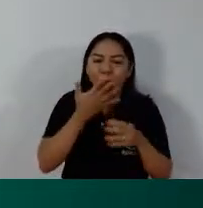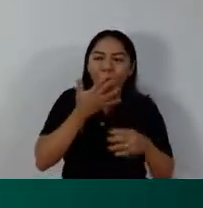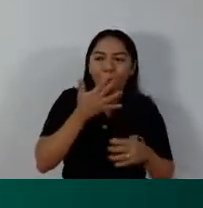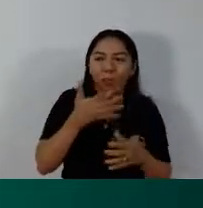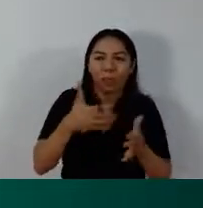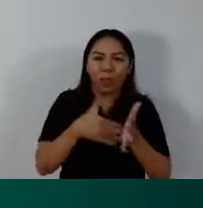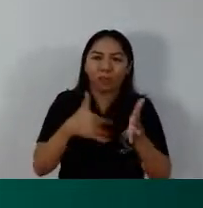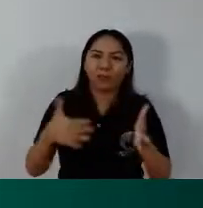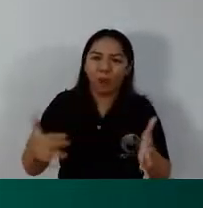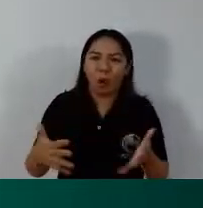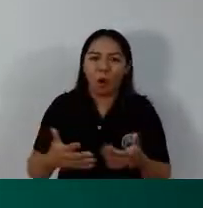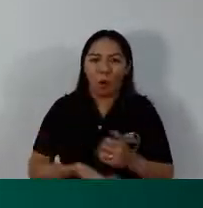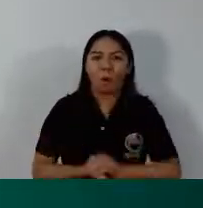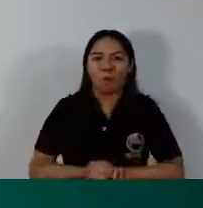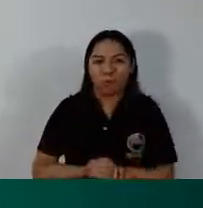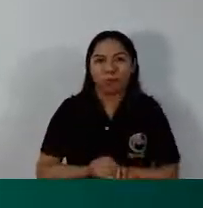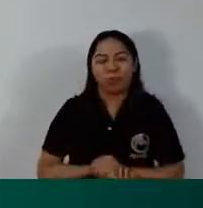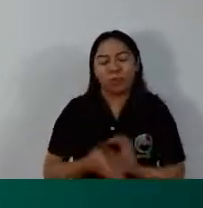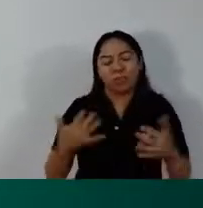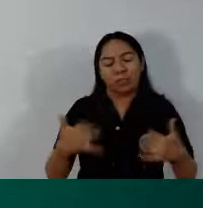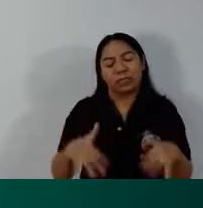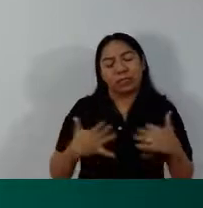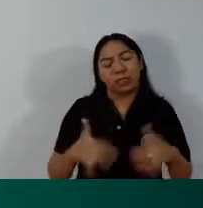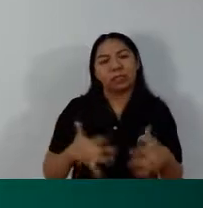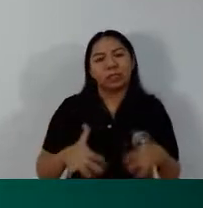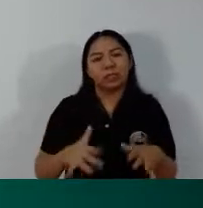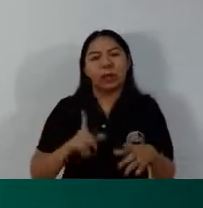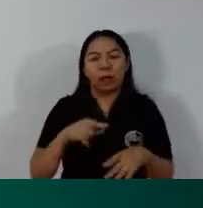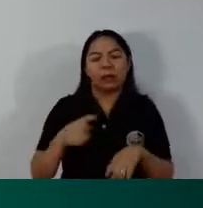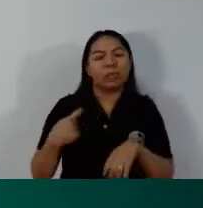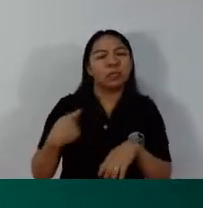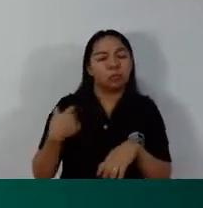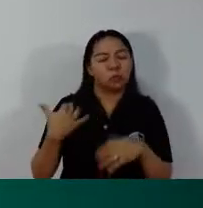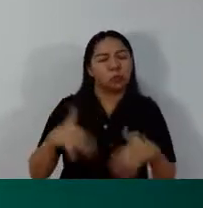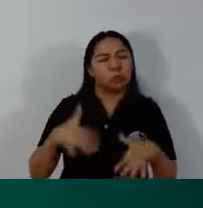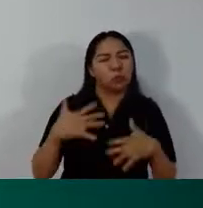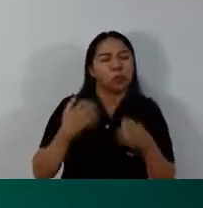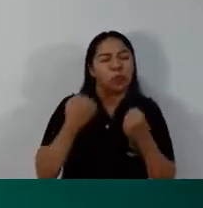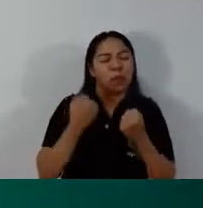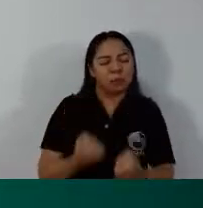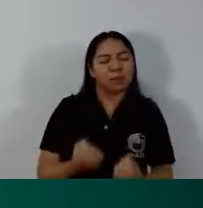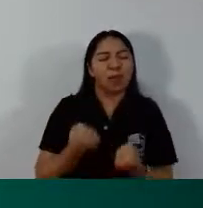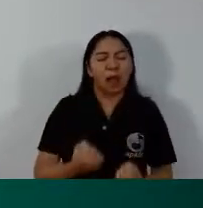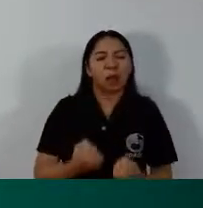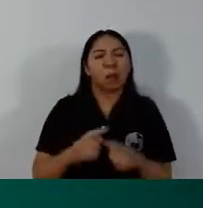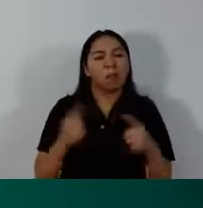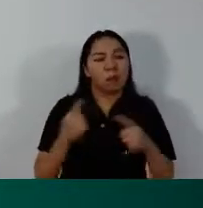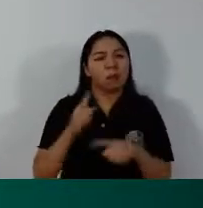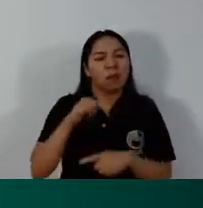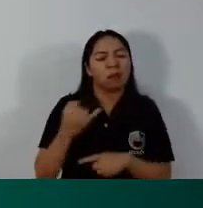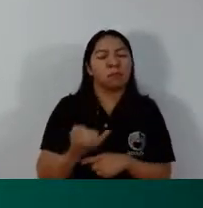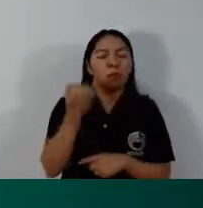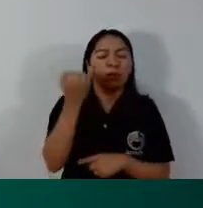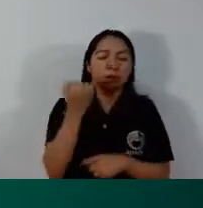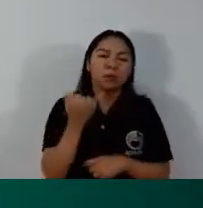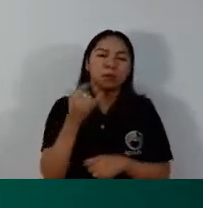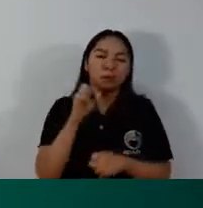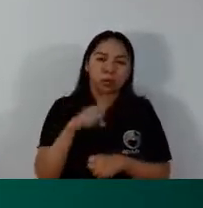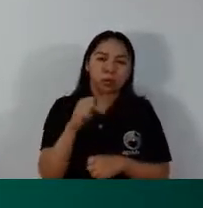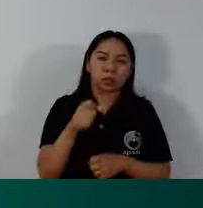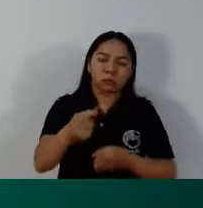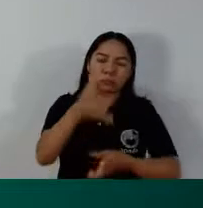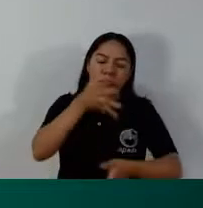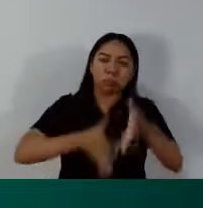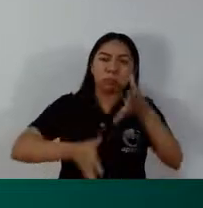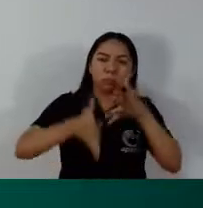cor da fome né Isso é é muito duro de se ouvir mas é importante que a gente ouça né